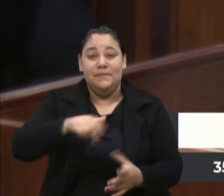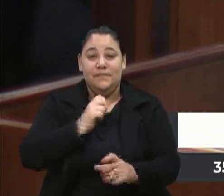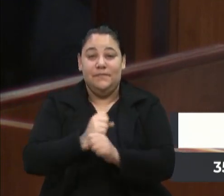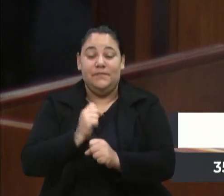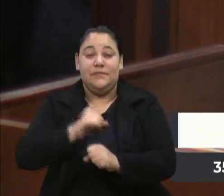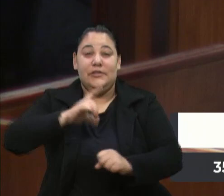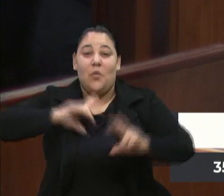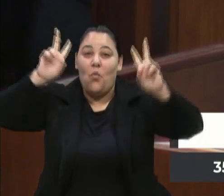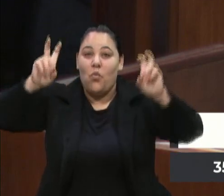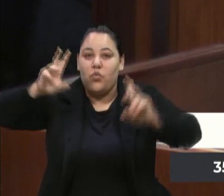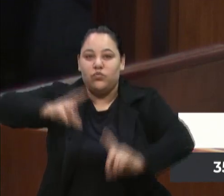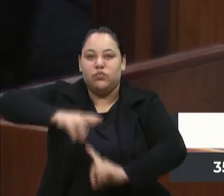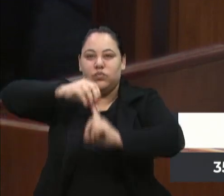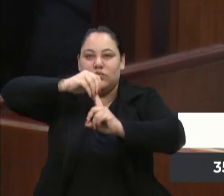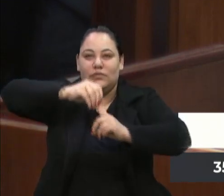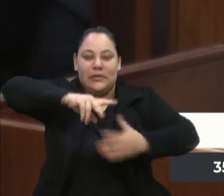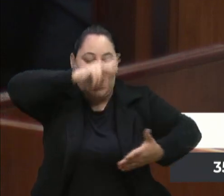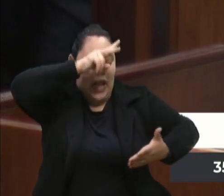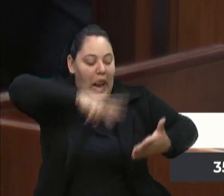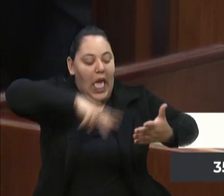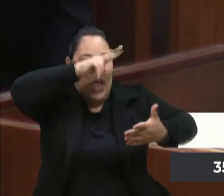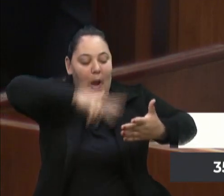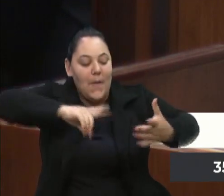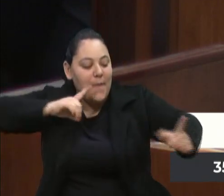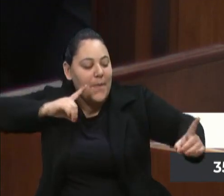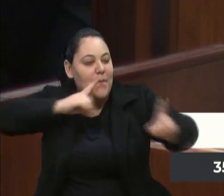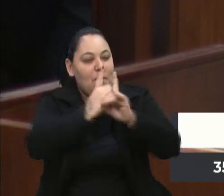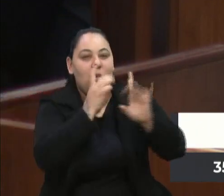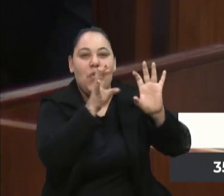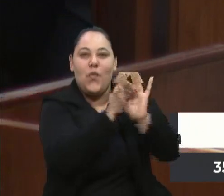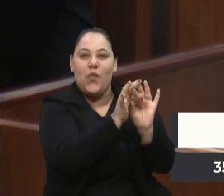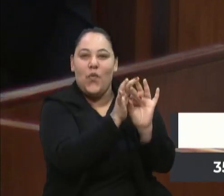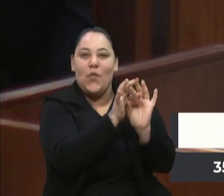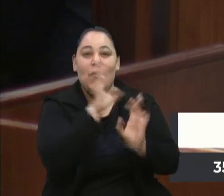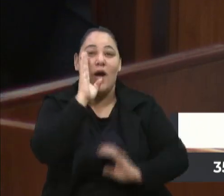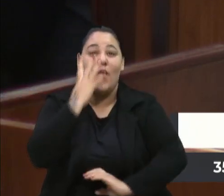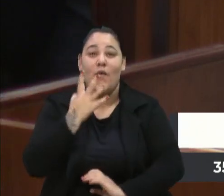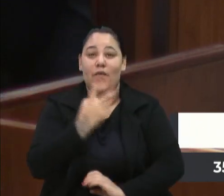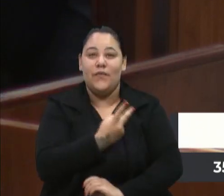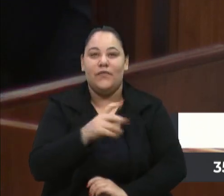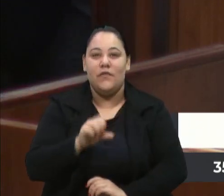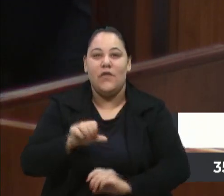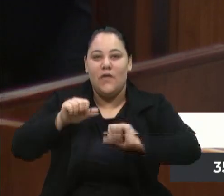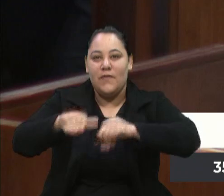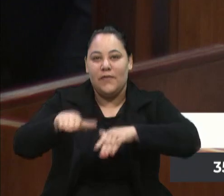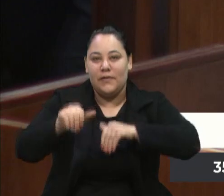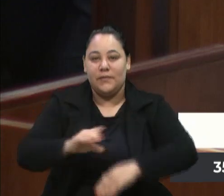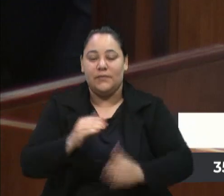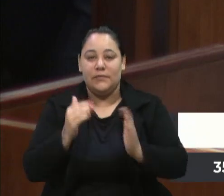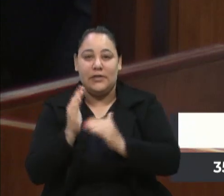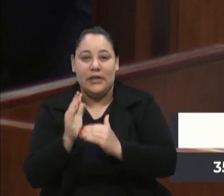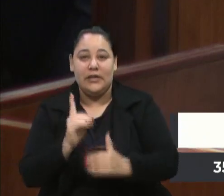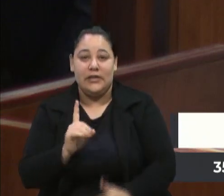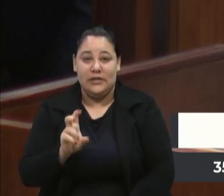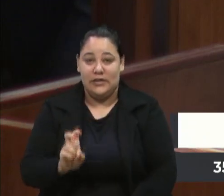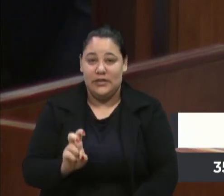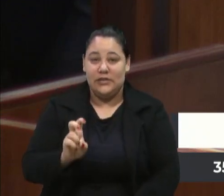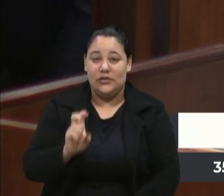temática Na Leitura Nos Encontramos, acontece de 29 de setembro a 15 de outubro,